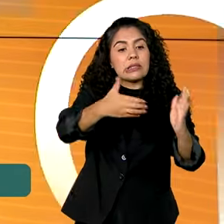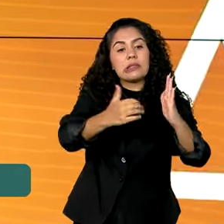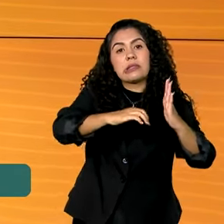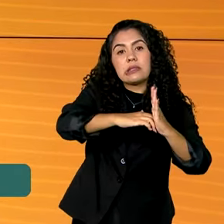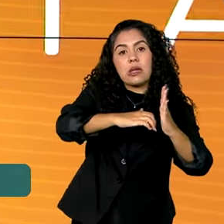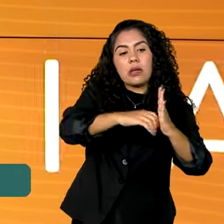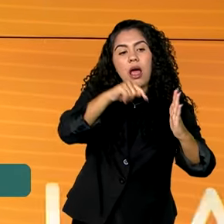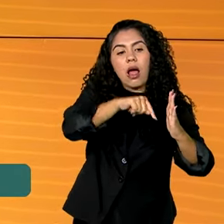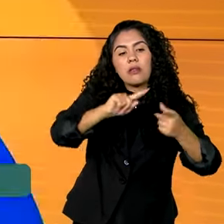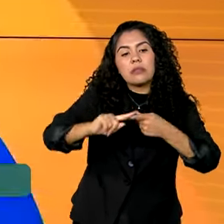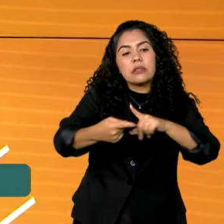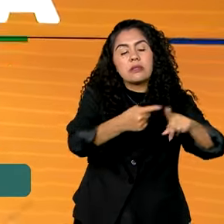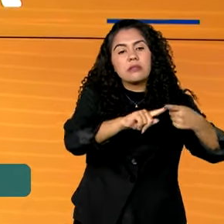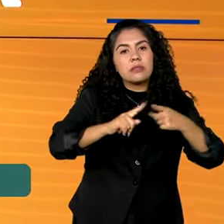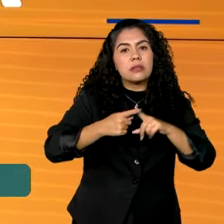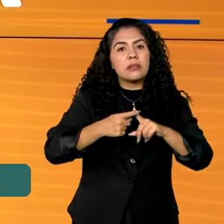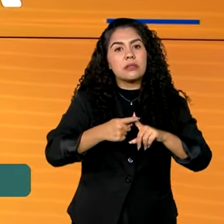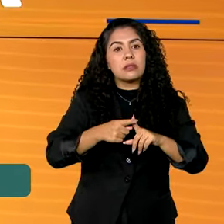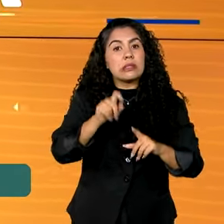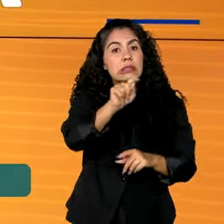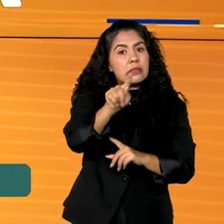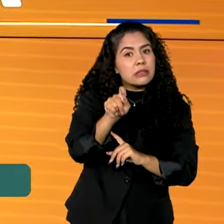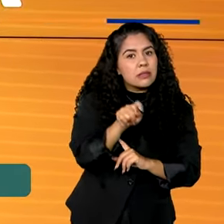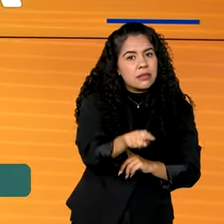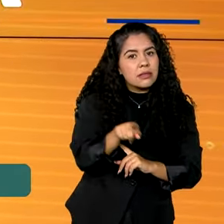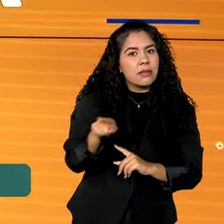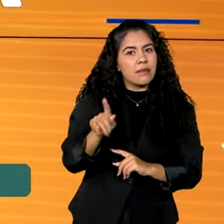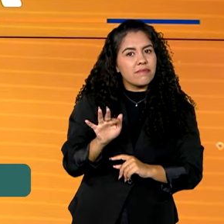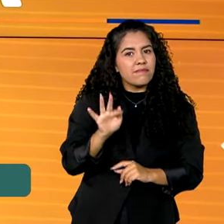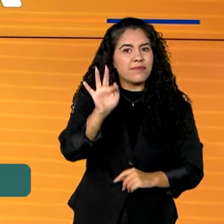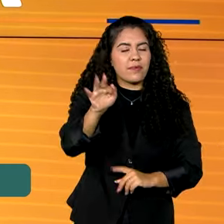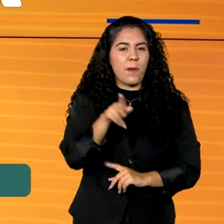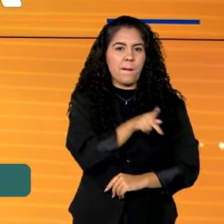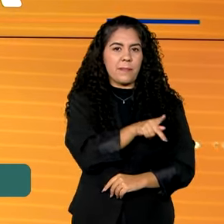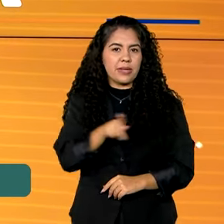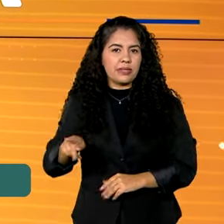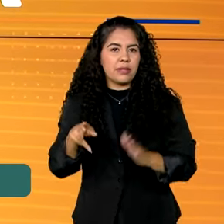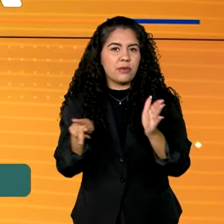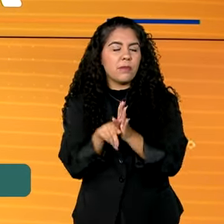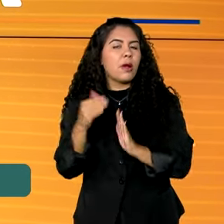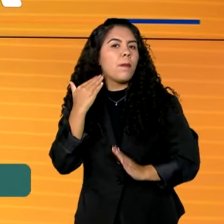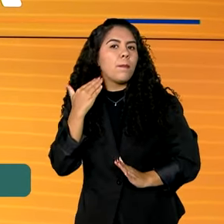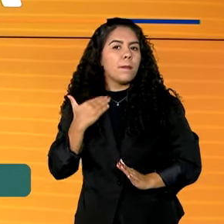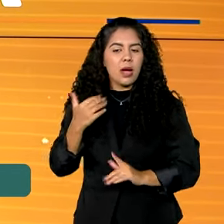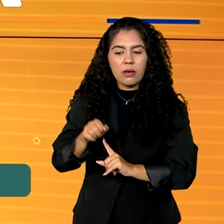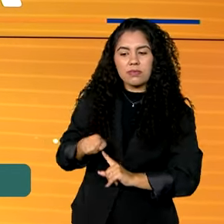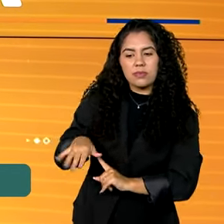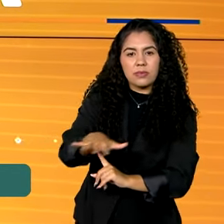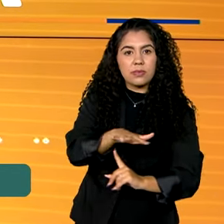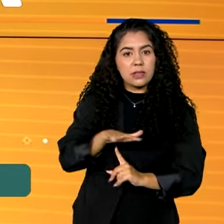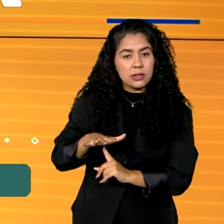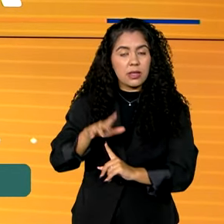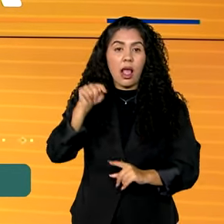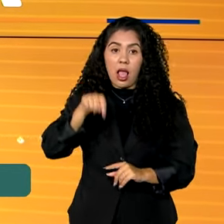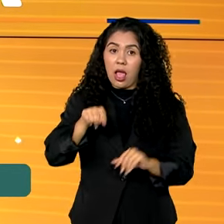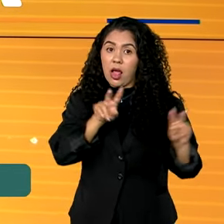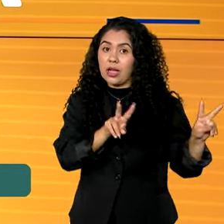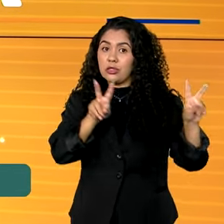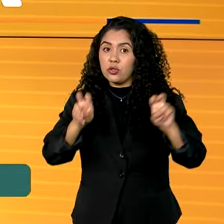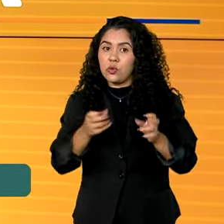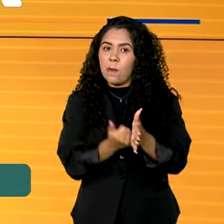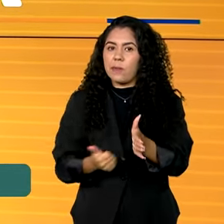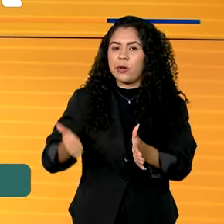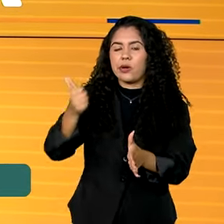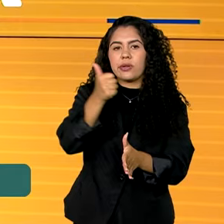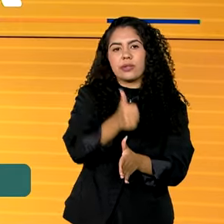próximo presidente, se ele será confirmado o próximo presidente do Banco Central. O assunto foi uma das prioridades definidas pelo